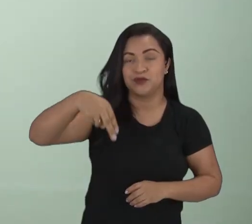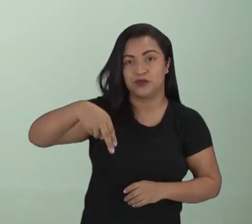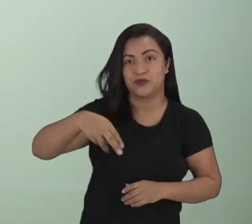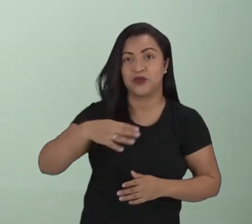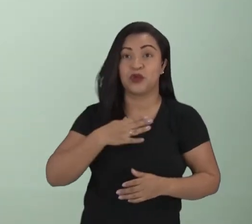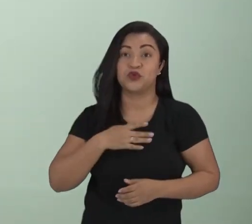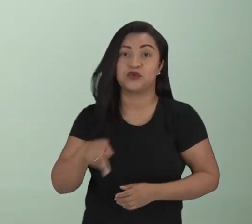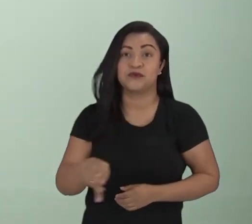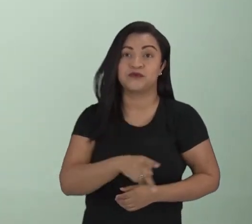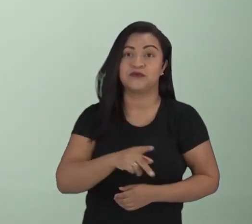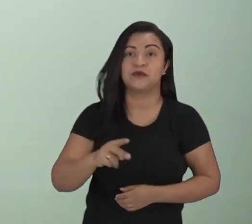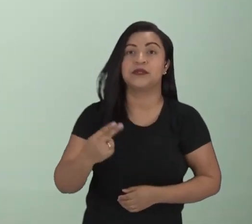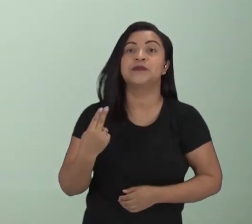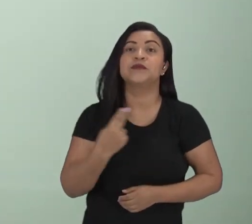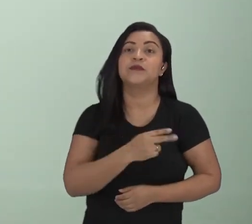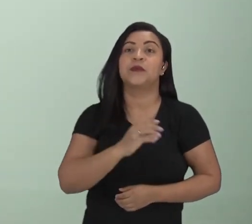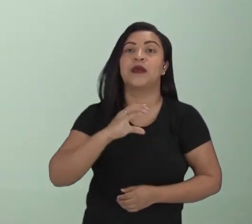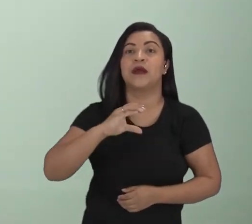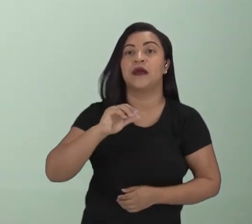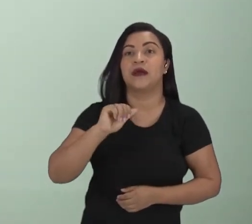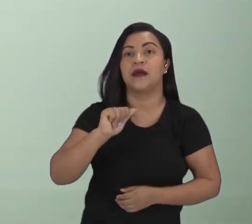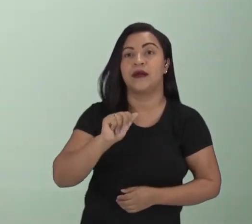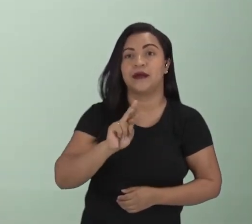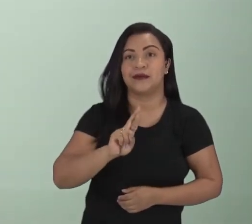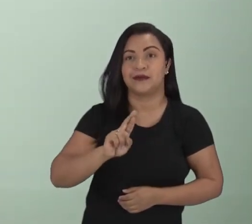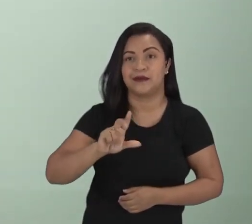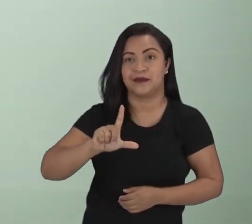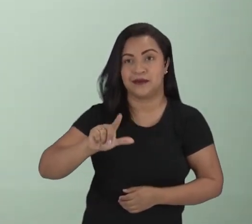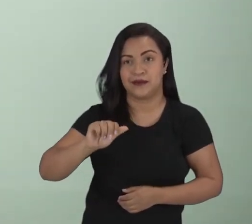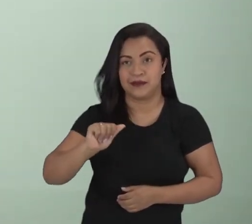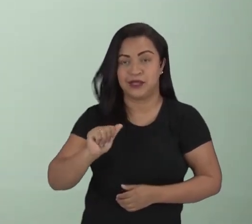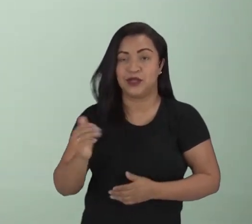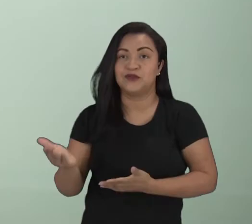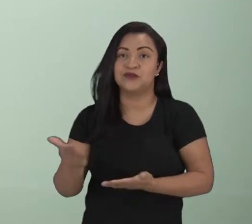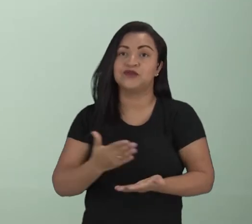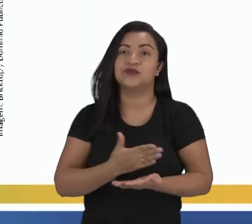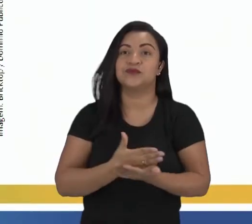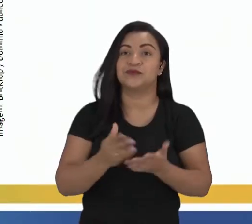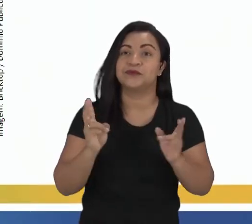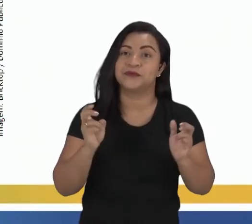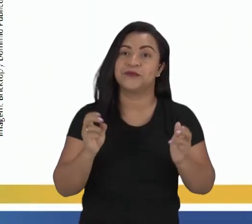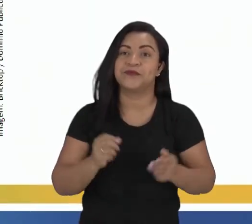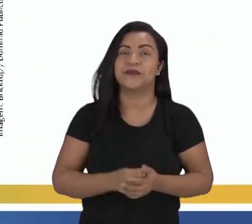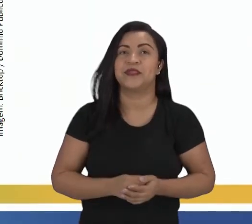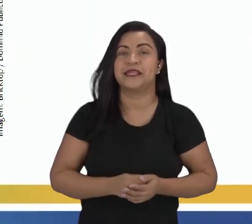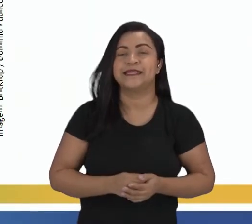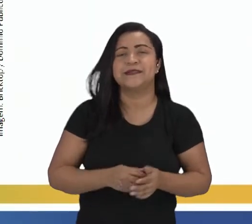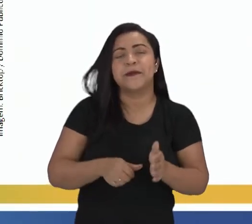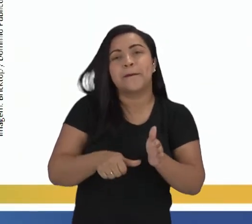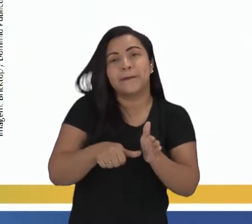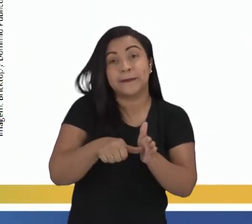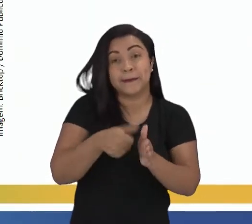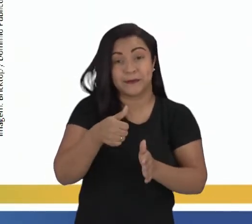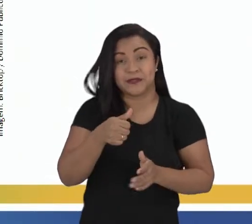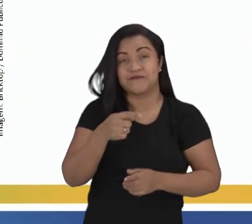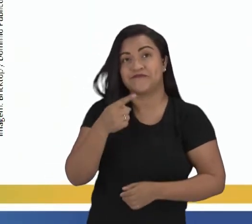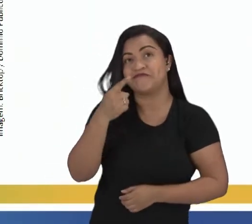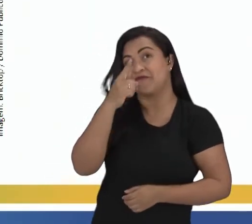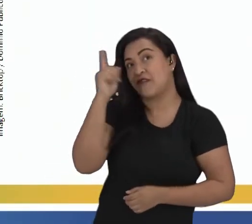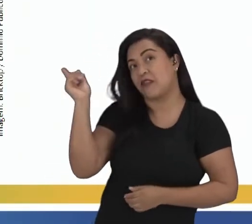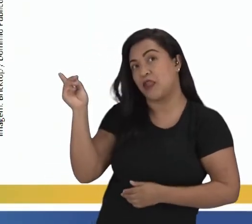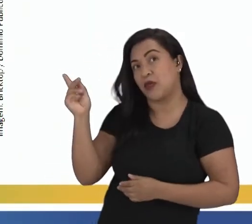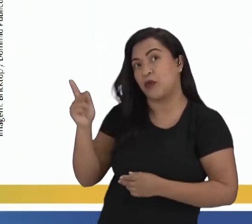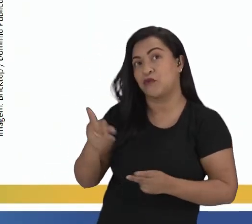a professora Carla e vamos explorar esse tema nessa aula. Primeiramente, acompanhe na telinha de